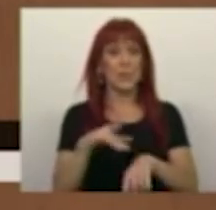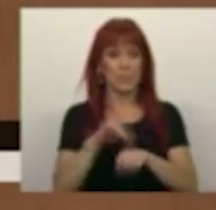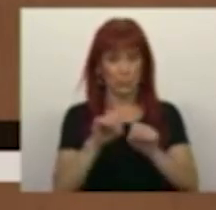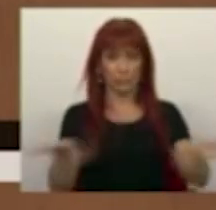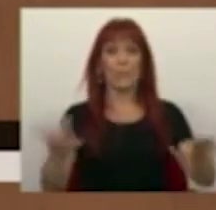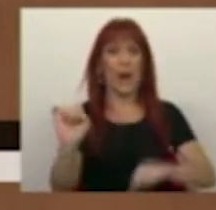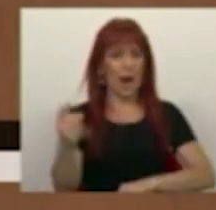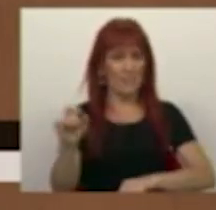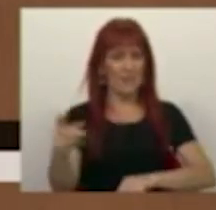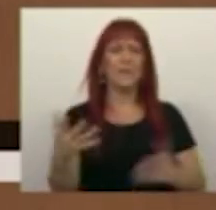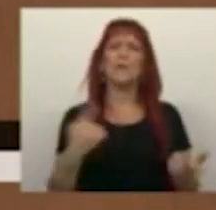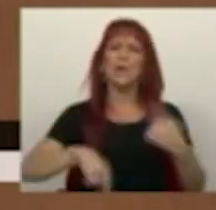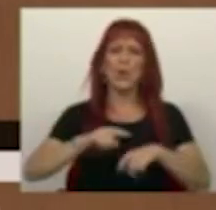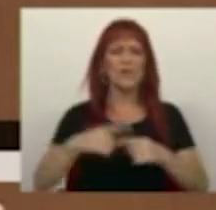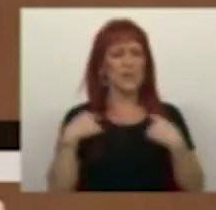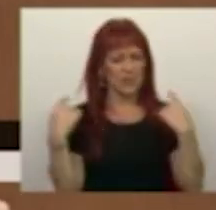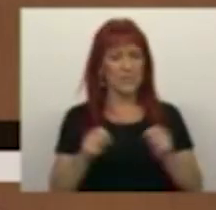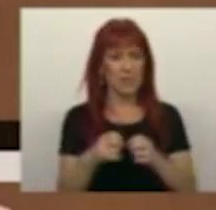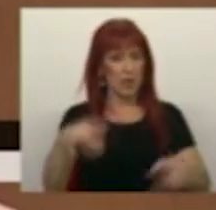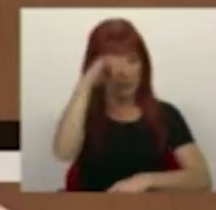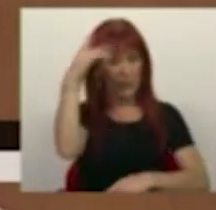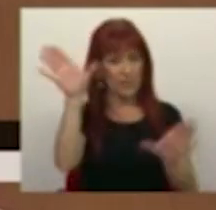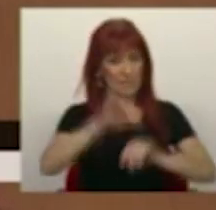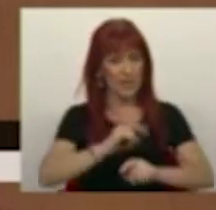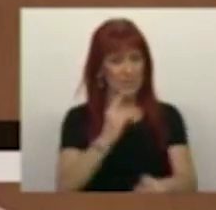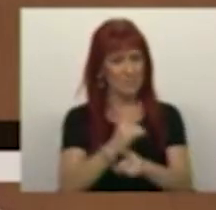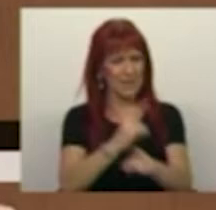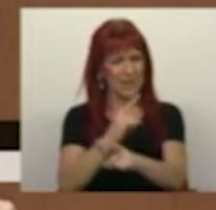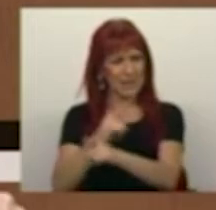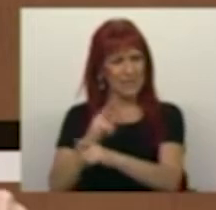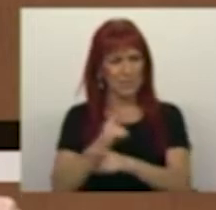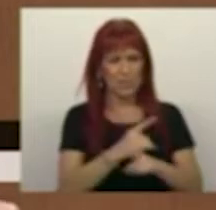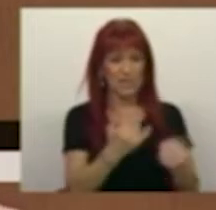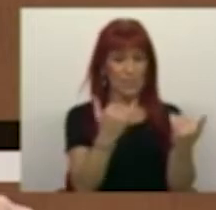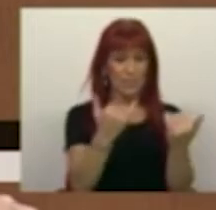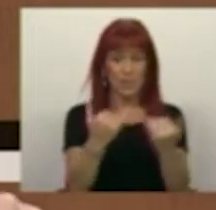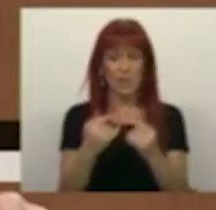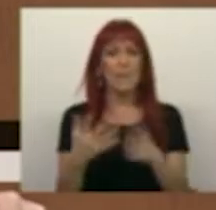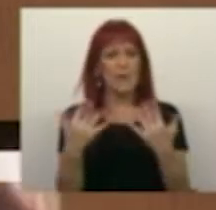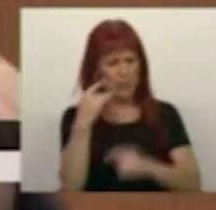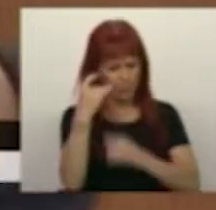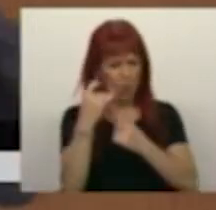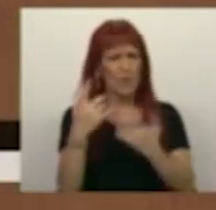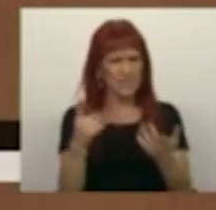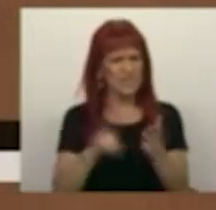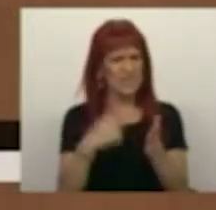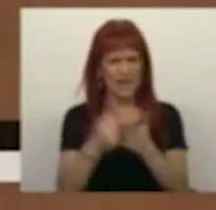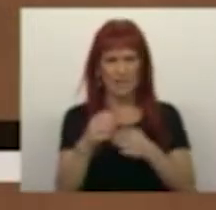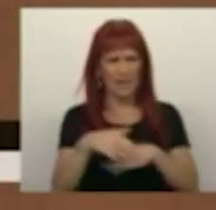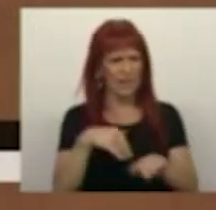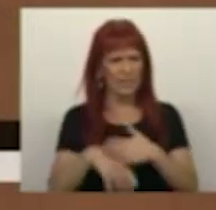epidemiológica está a ser muito rápida, nós teremos maiores dificuldades em manter estas informações, mas procuraremos sempre